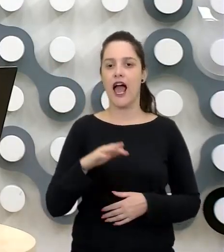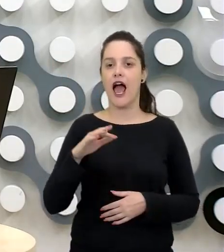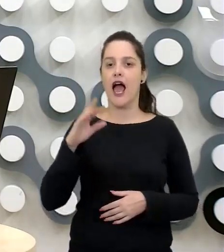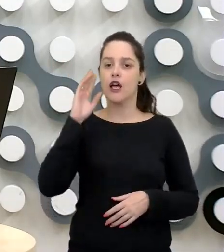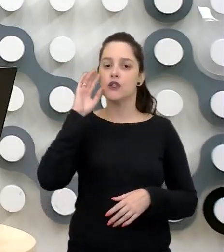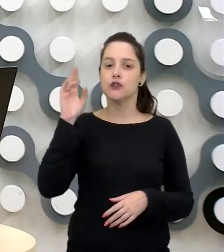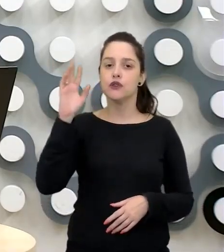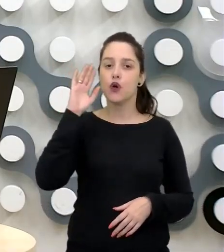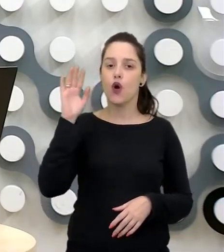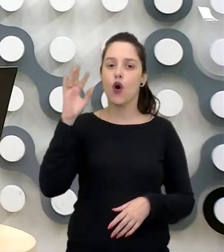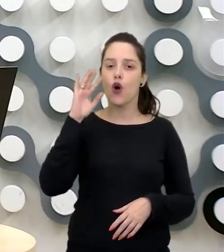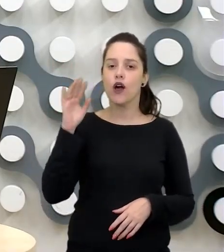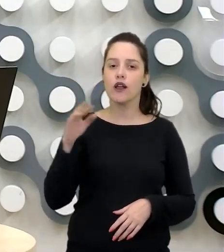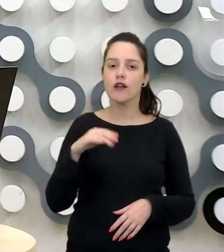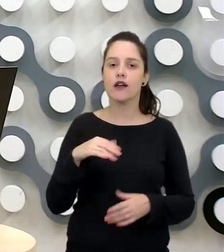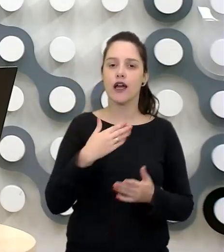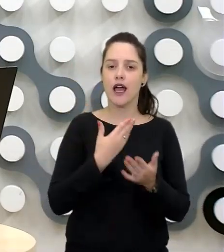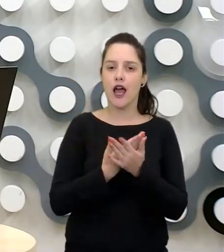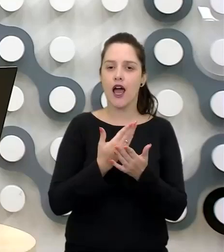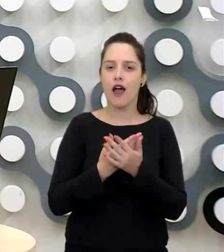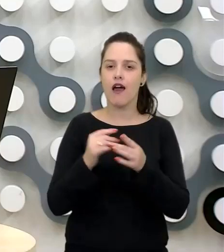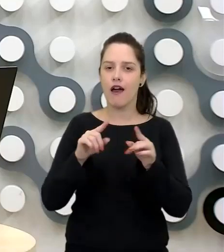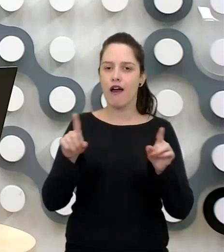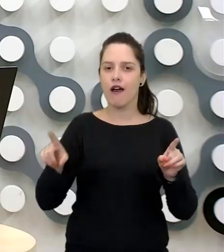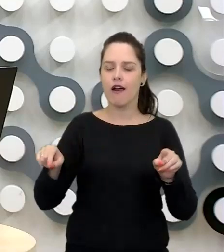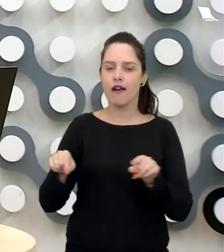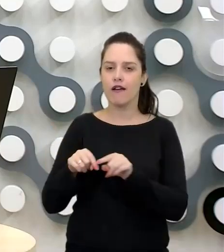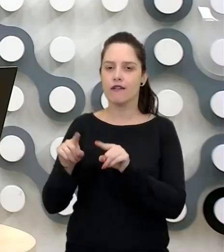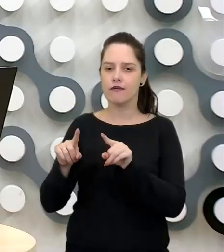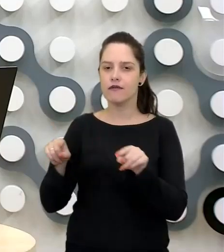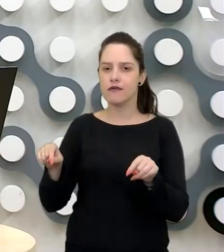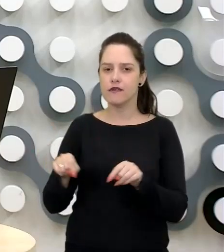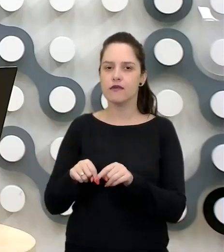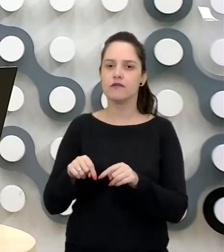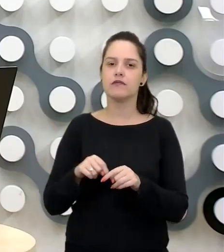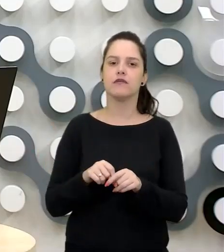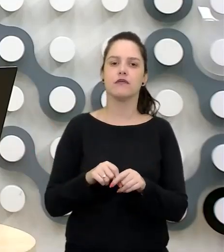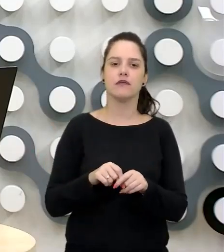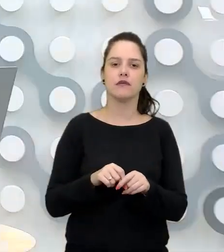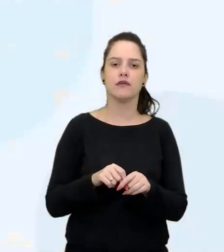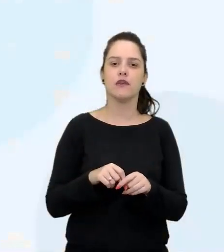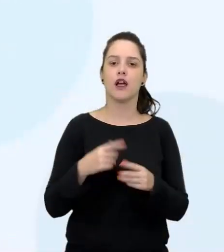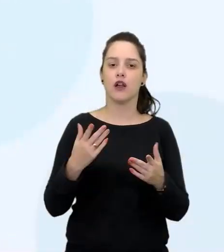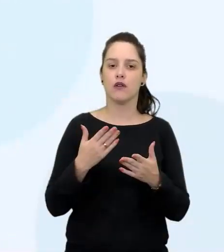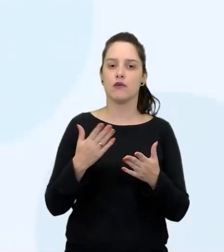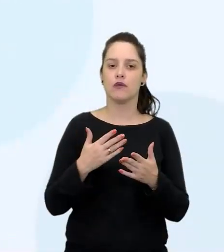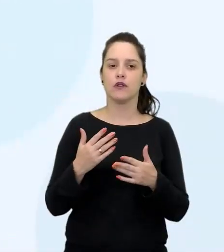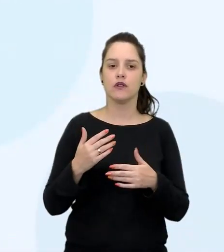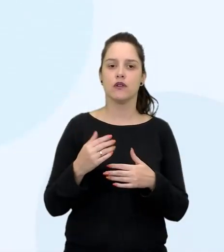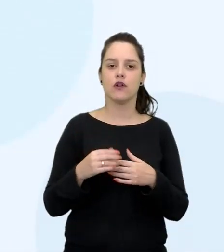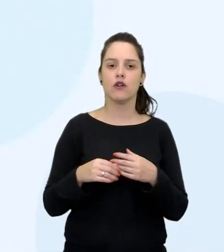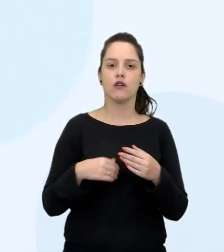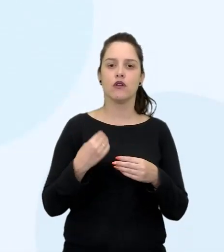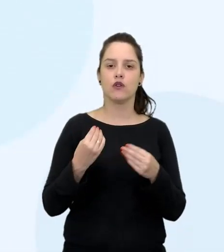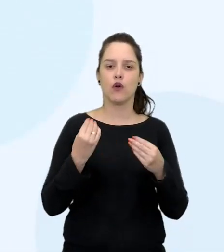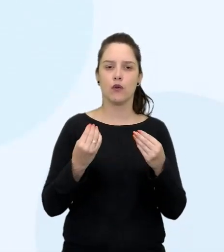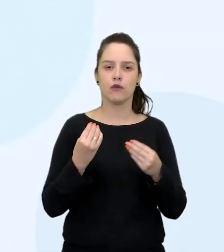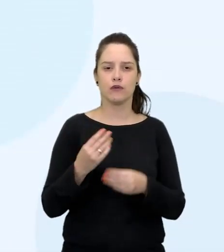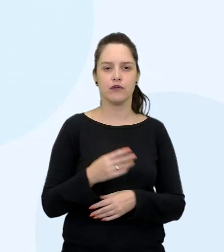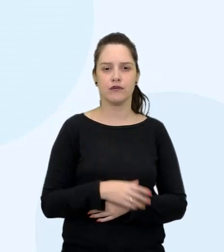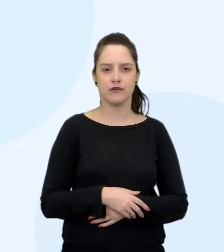raposa e das uvas, porque tem uma aula minha, né, que eu coloquei aí, né, fazer o meu comercial, que eu contei a história, eu fiz